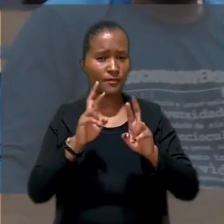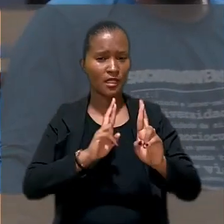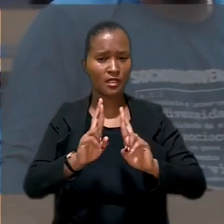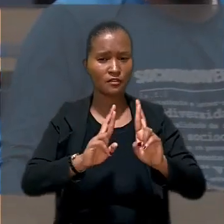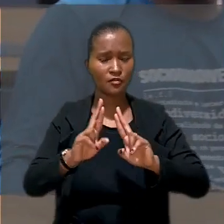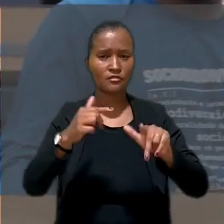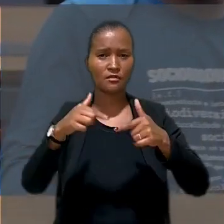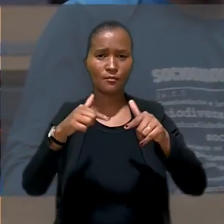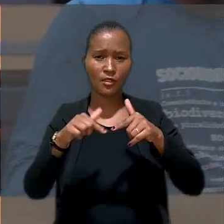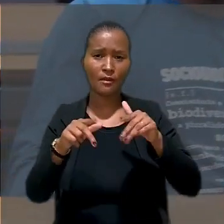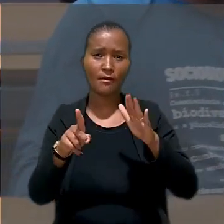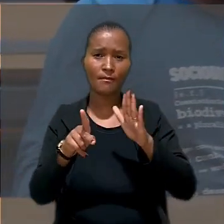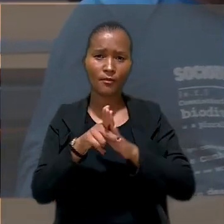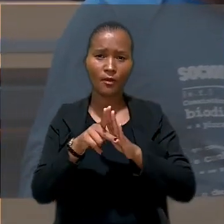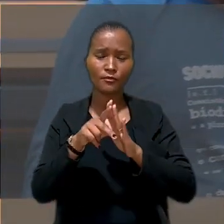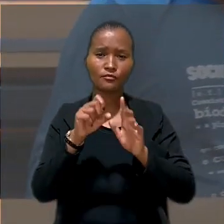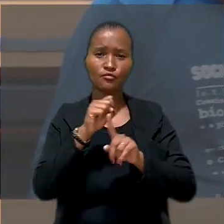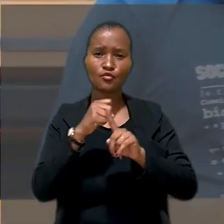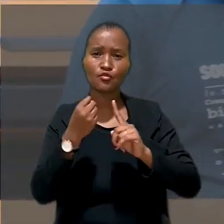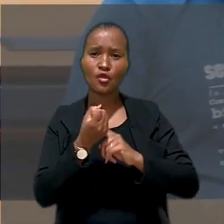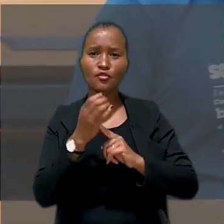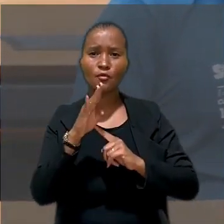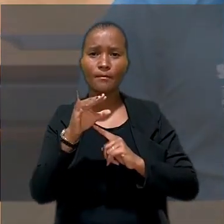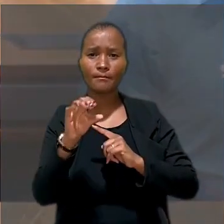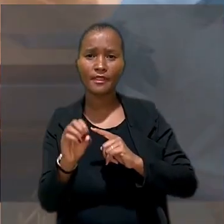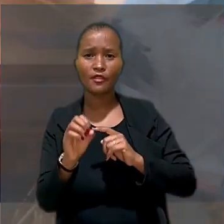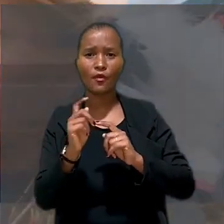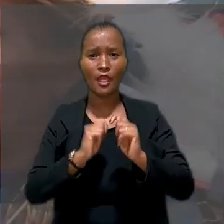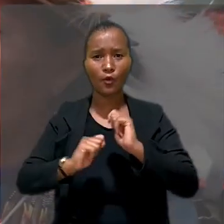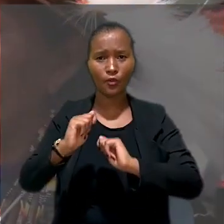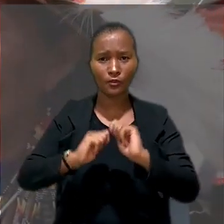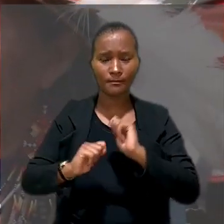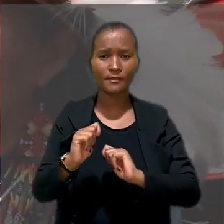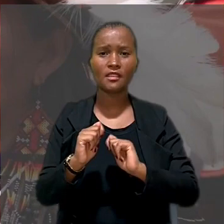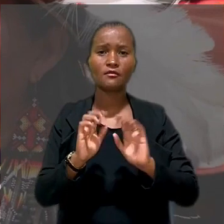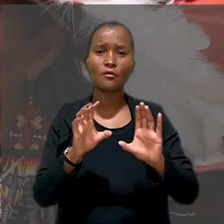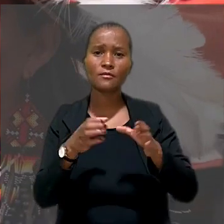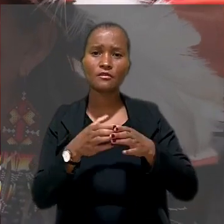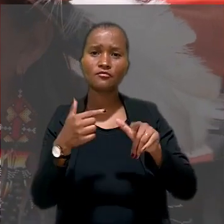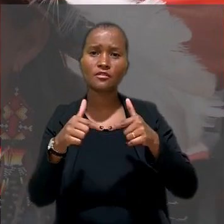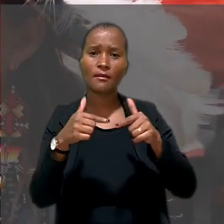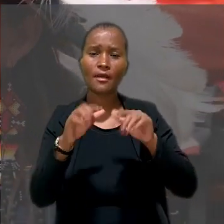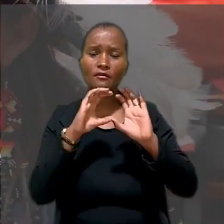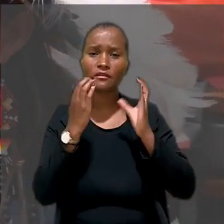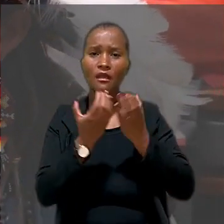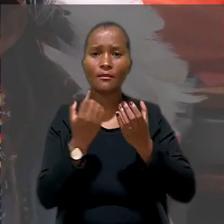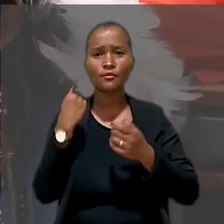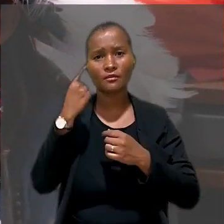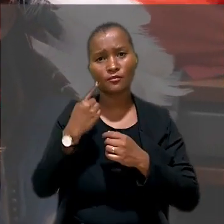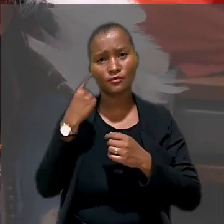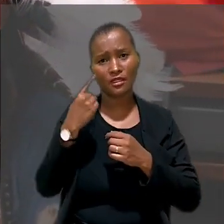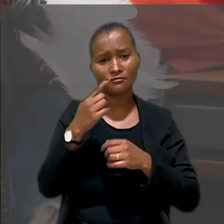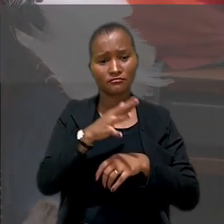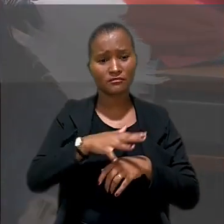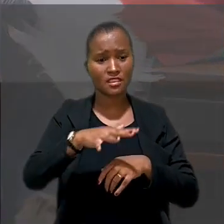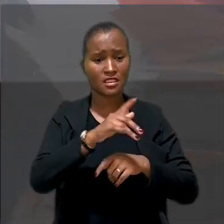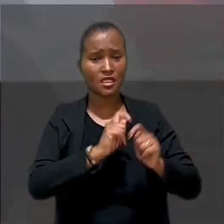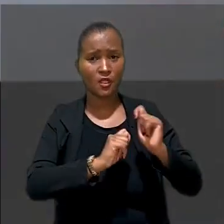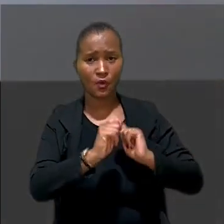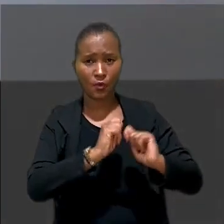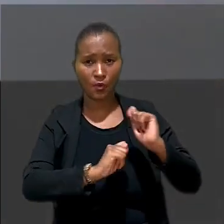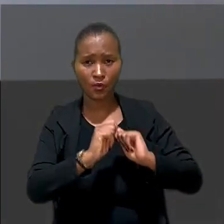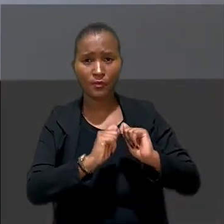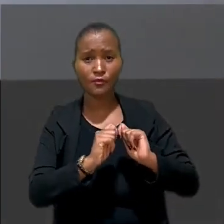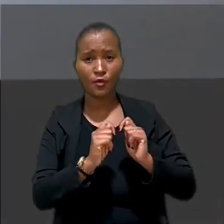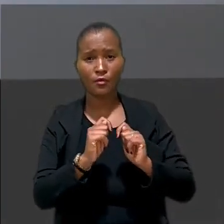relações trabalhistas relacionadas à sociobioeconomia, na Comissão de Trabalho da Câmara dos Deputados. Nesse segmento econômico,